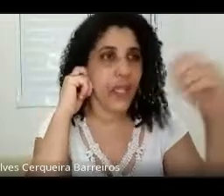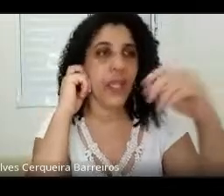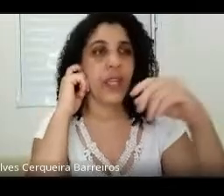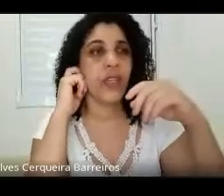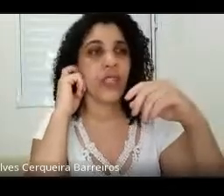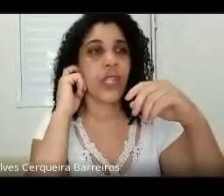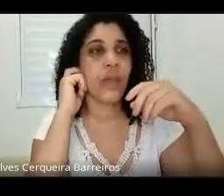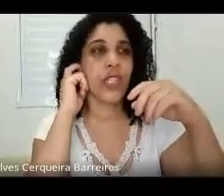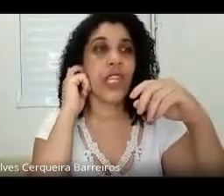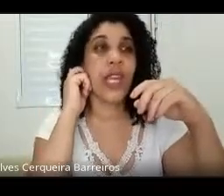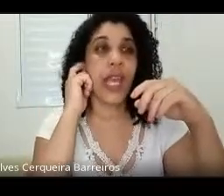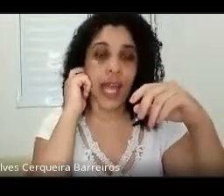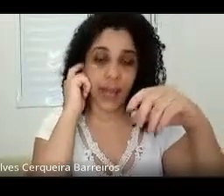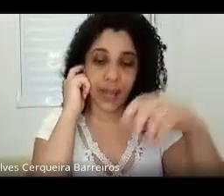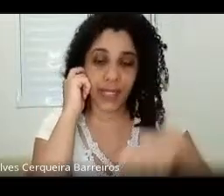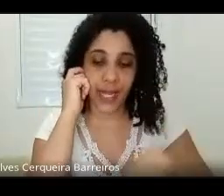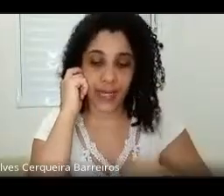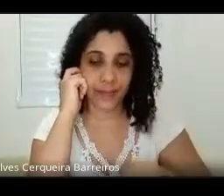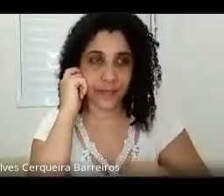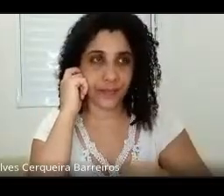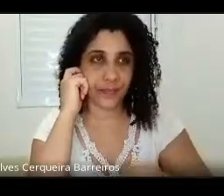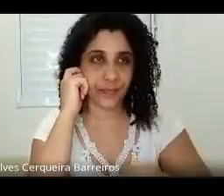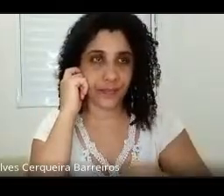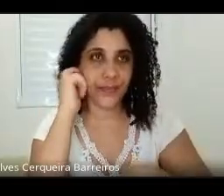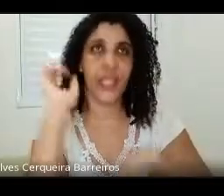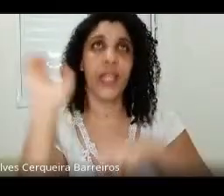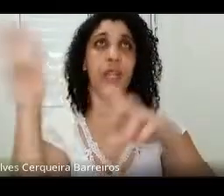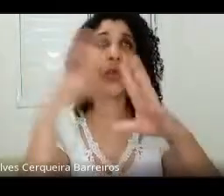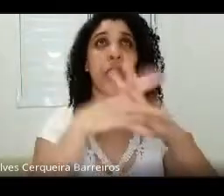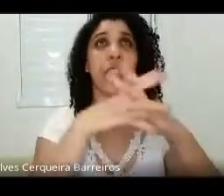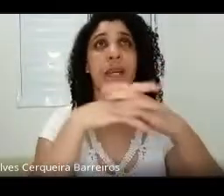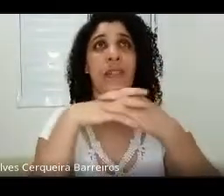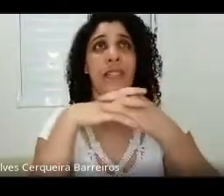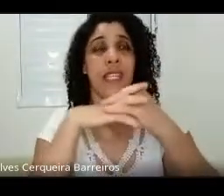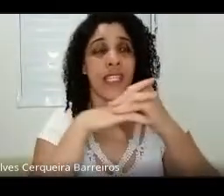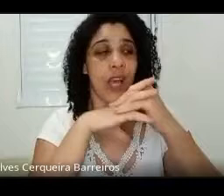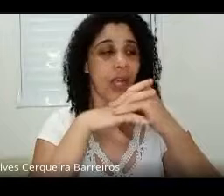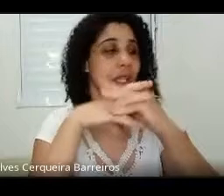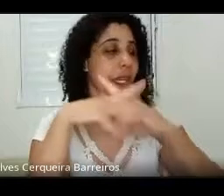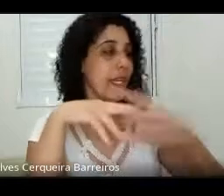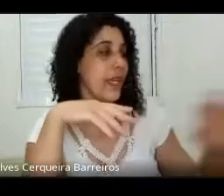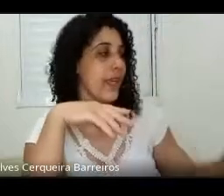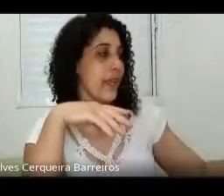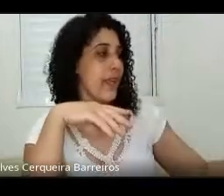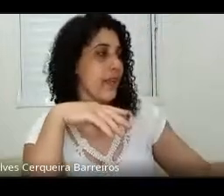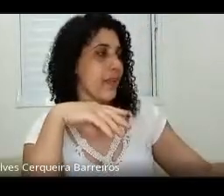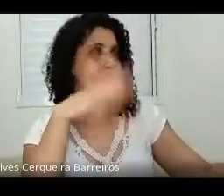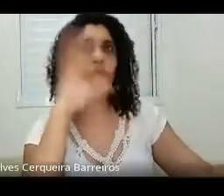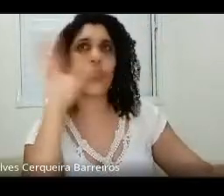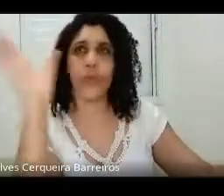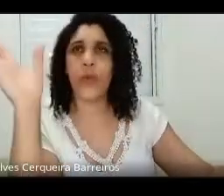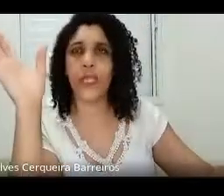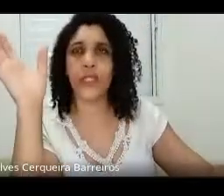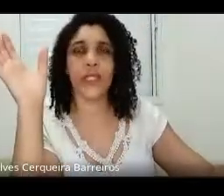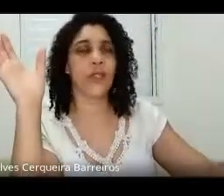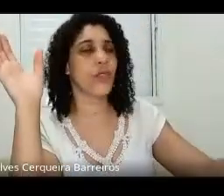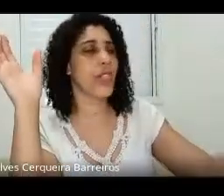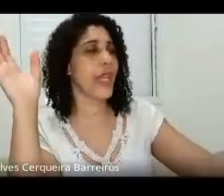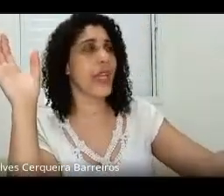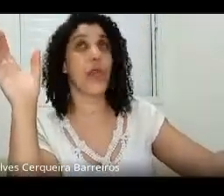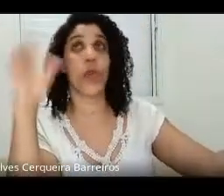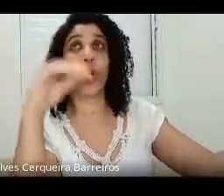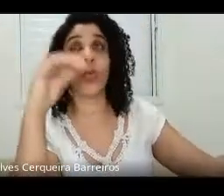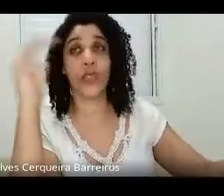é justamente arbitrária. Eu lembro quando eu trabalhava em sala de aula, logo no primeiro ano, né?